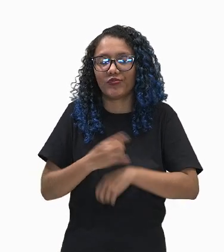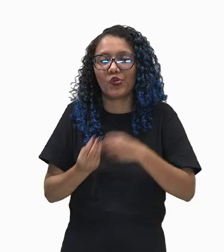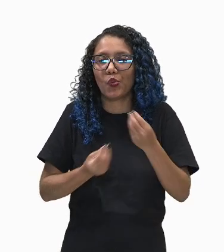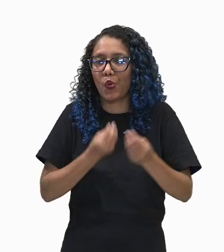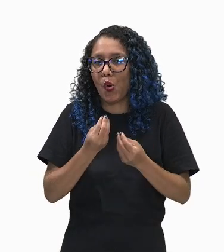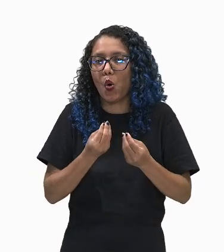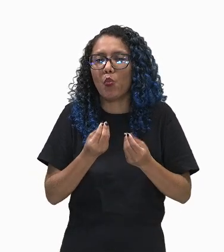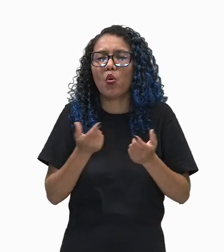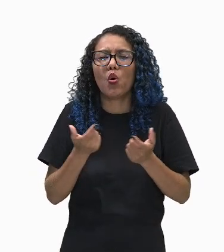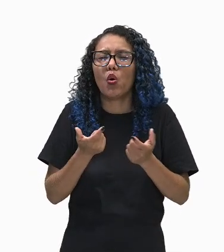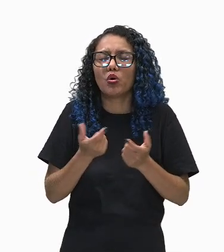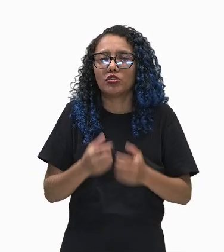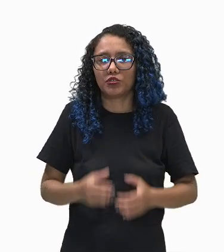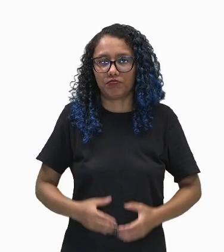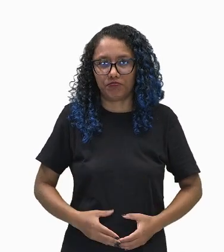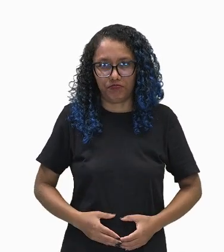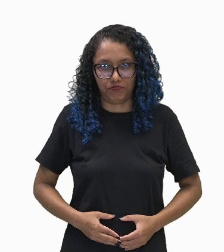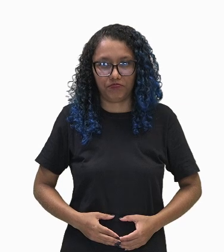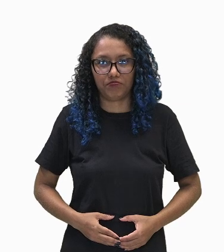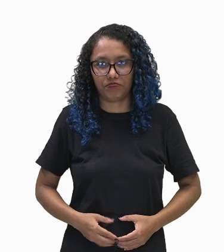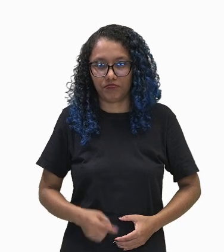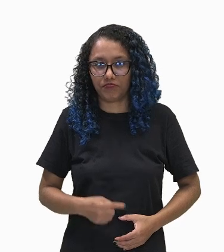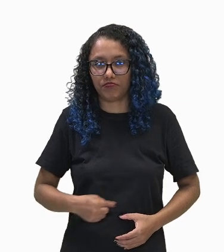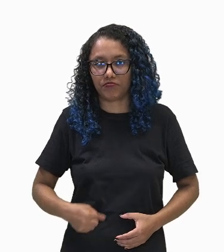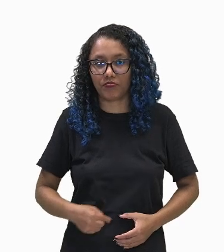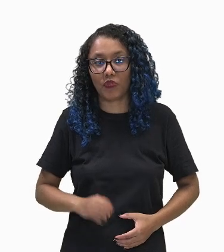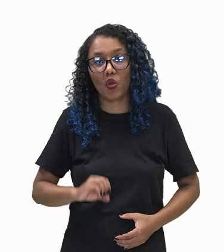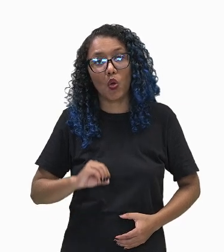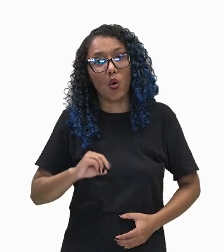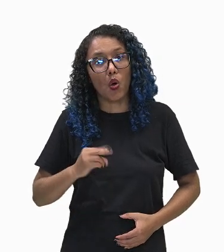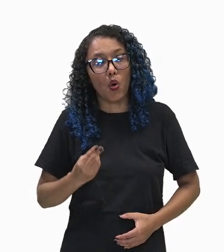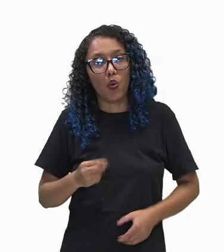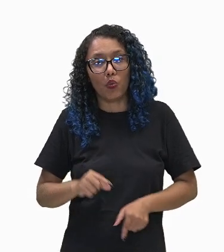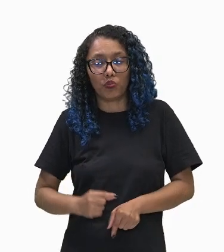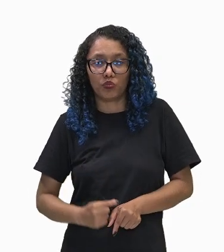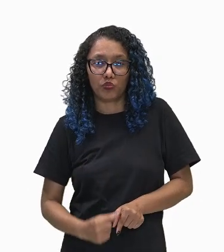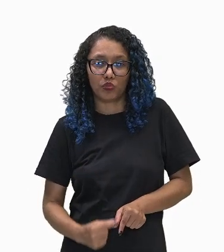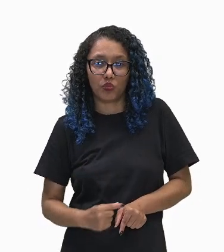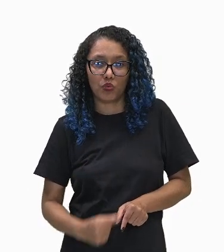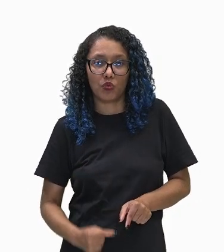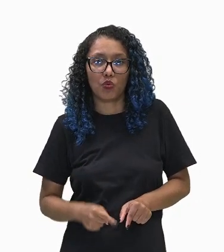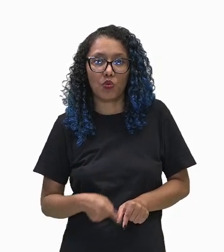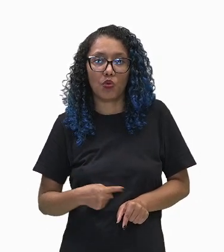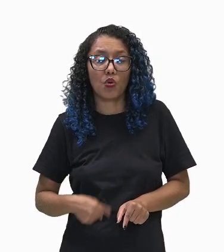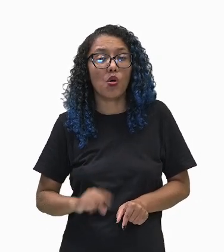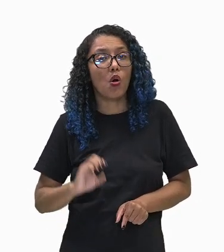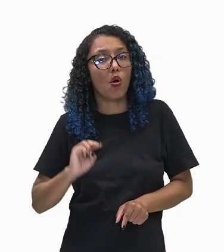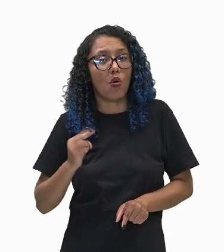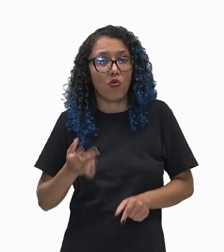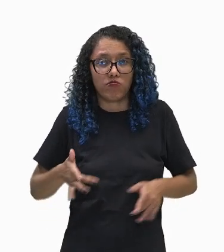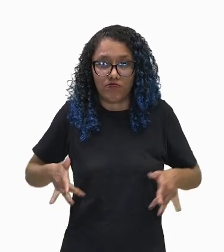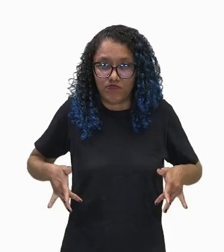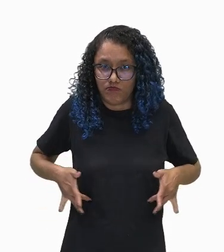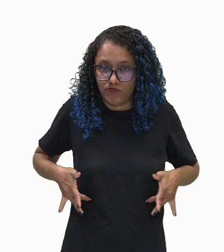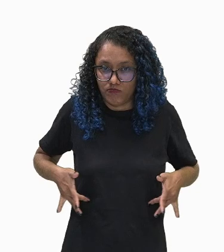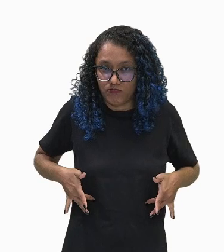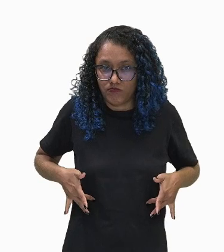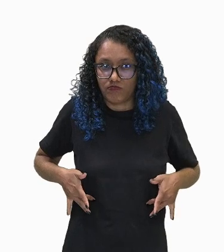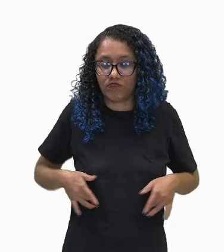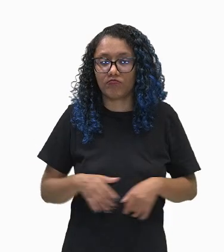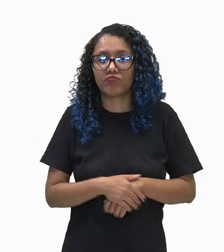na bexiga, pode ser na uretra ou rins, e geralmente é causada